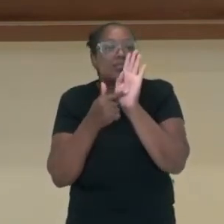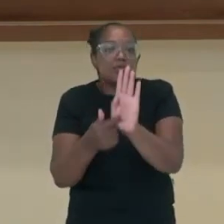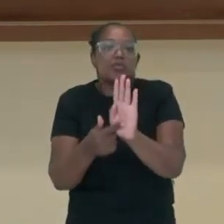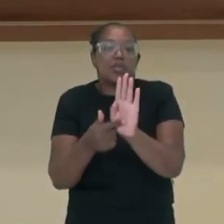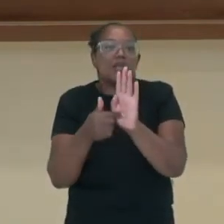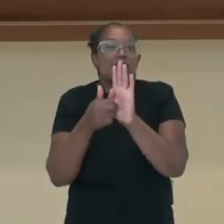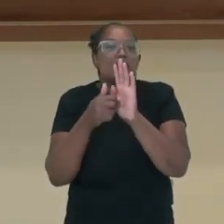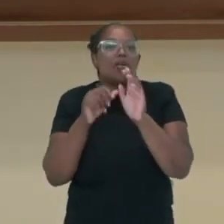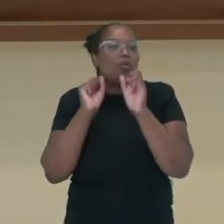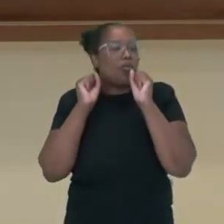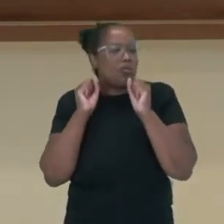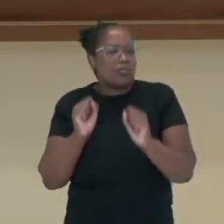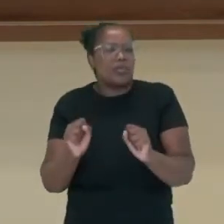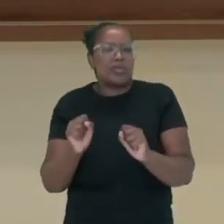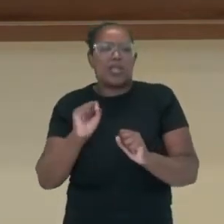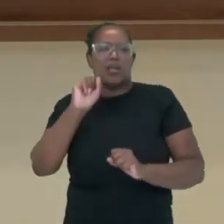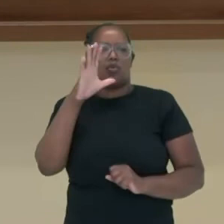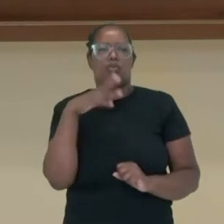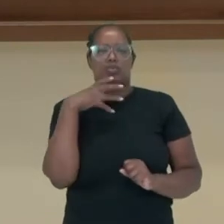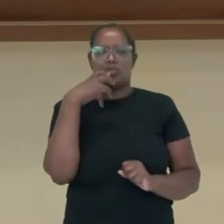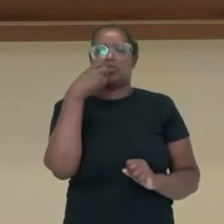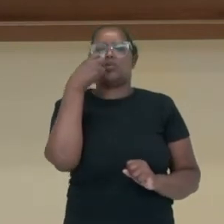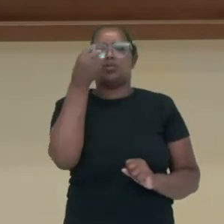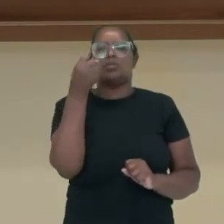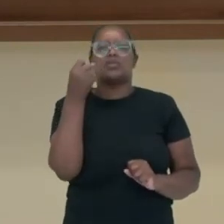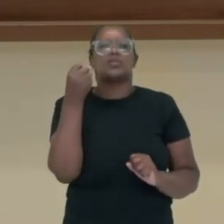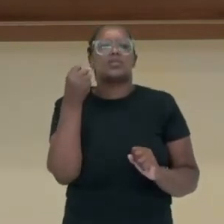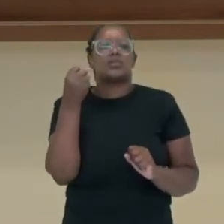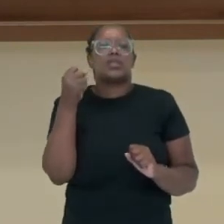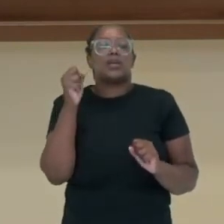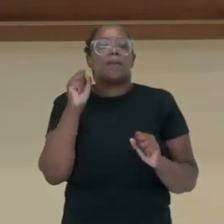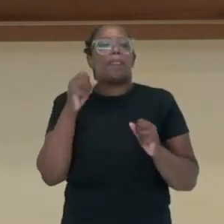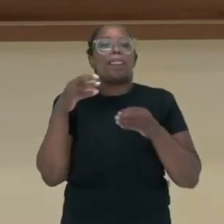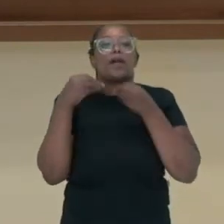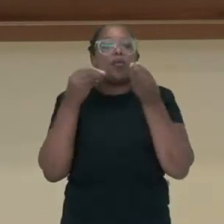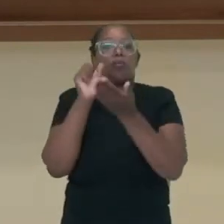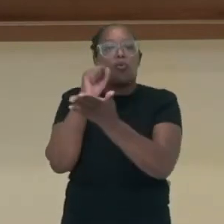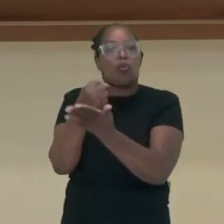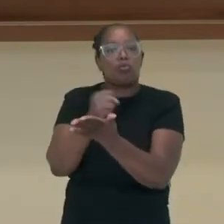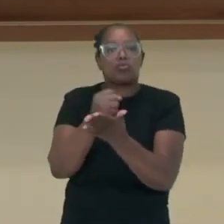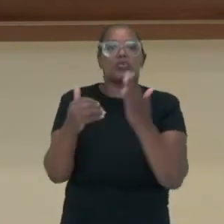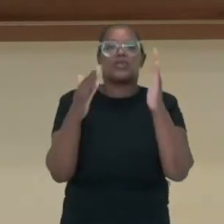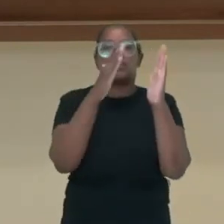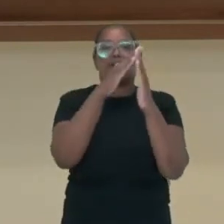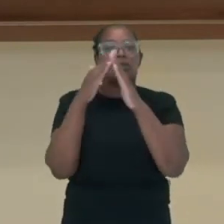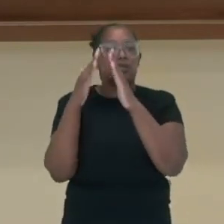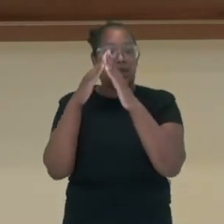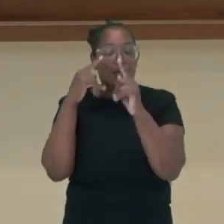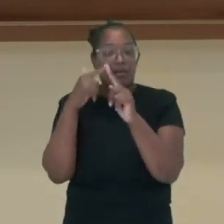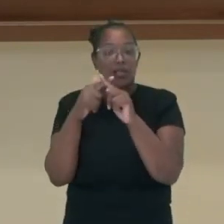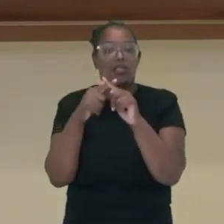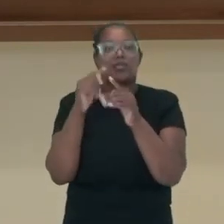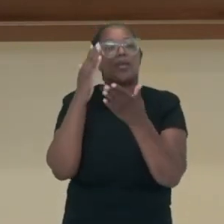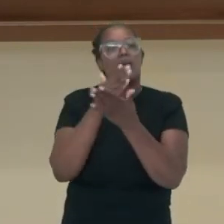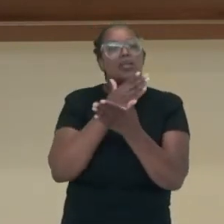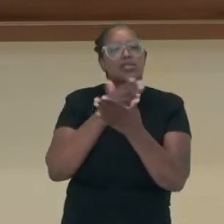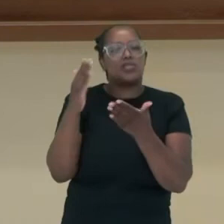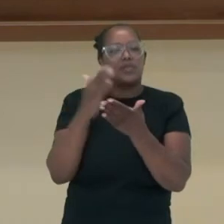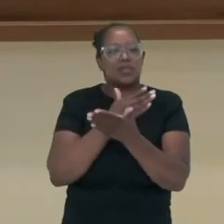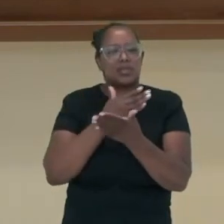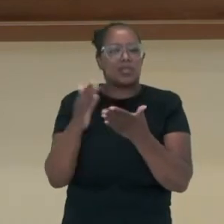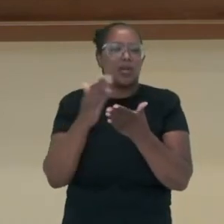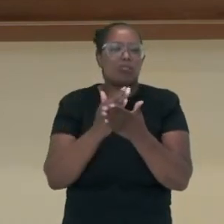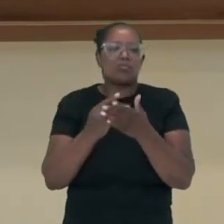concentração de poder, o autoritarismo, as diversas formas de controle da igreja, a divisão ideológica que